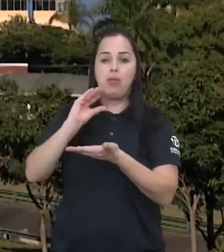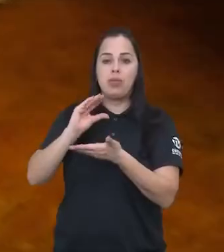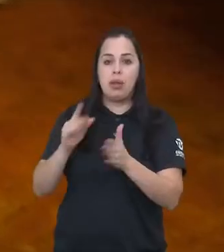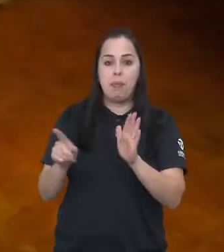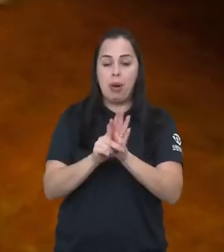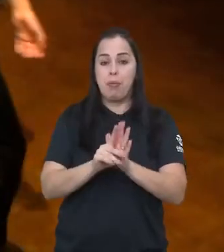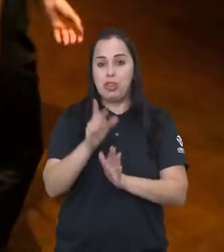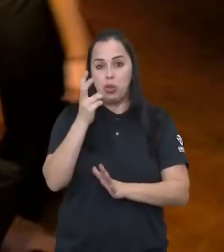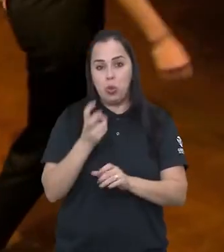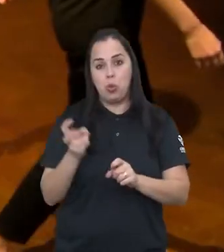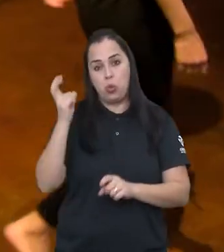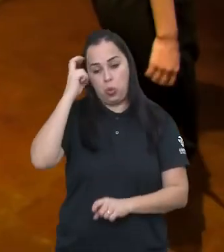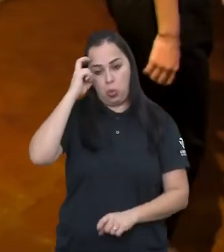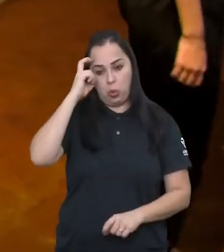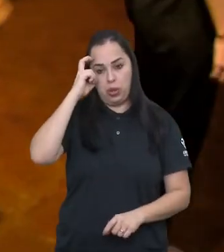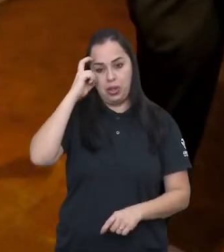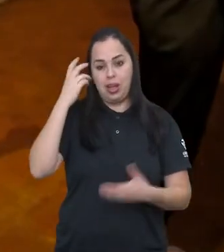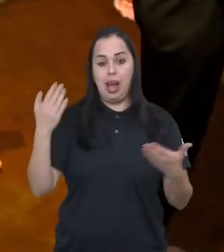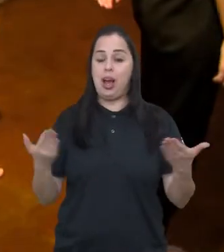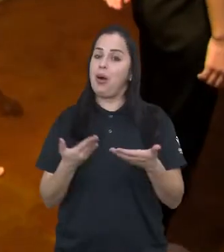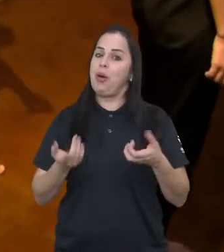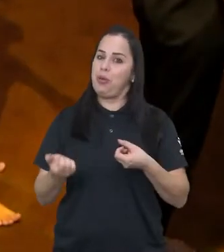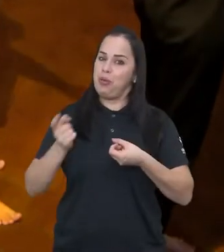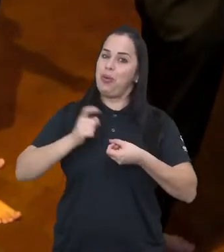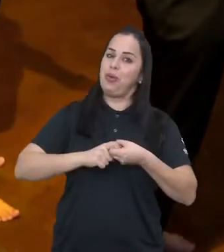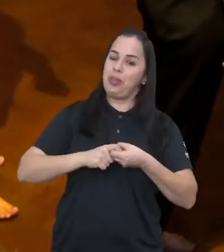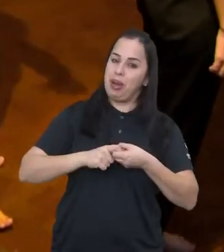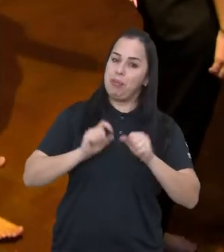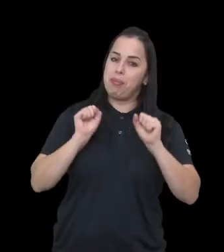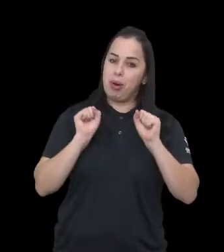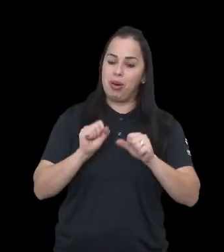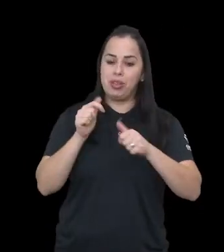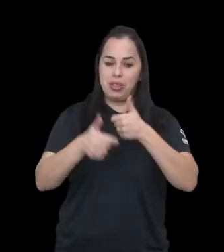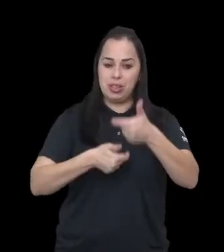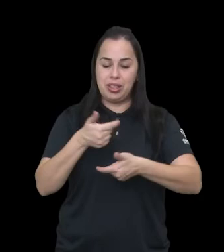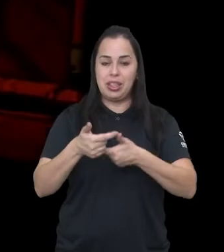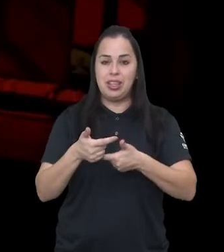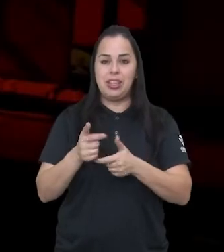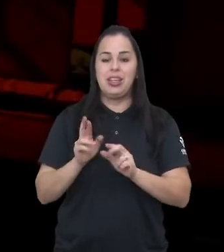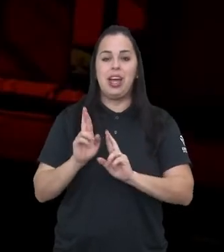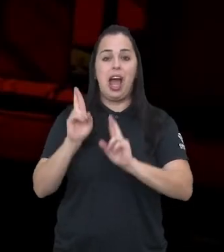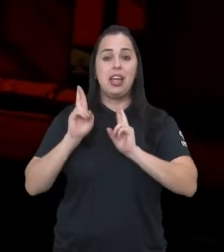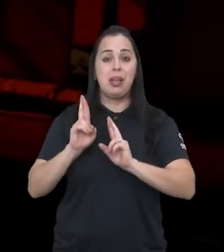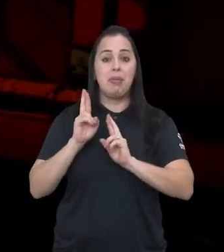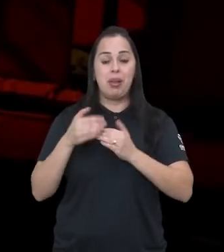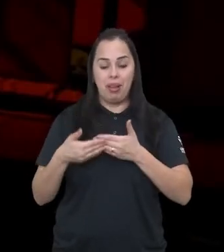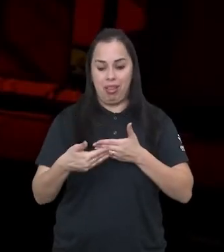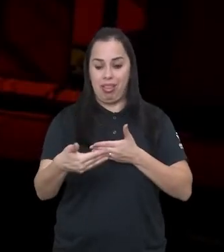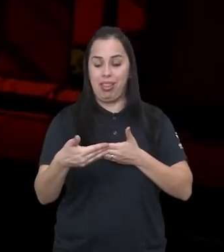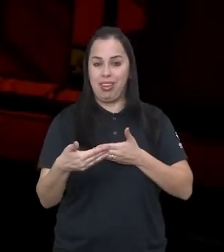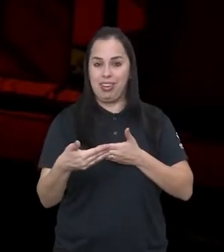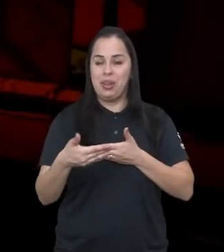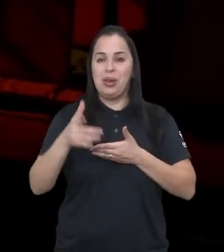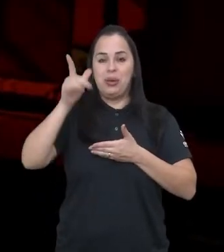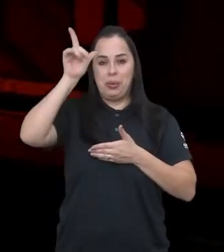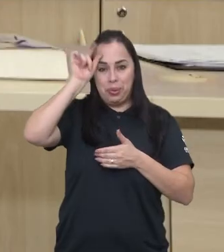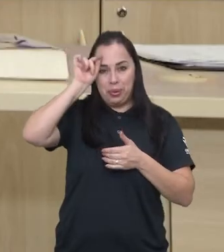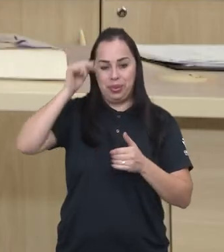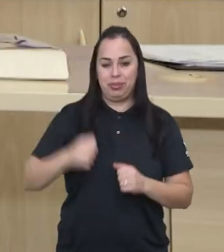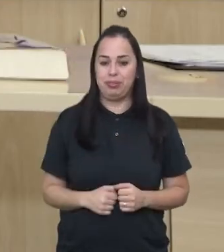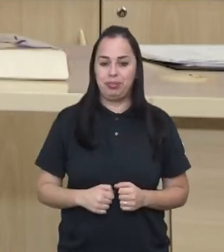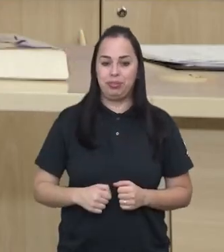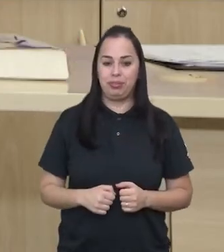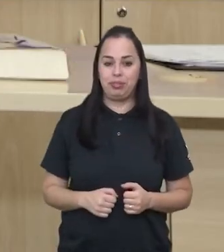Cultura. Com a possibilidade do retorno das atividades pós-pandemia, a expectativa é de um novo fôlego para o setor.